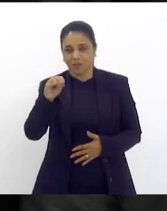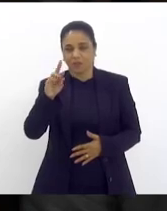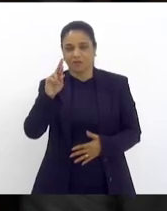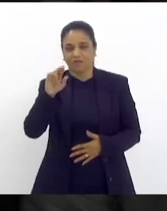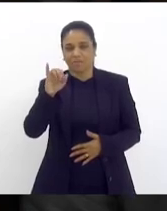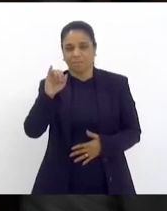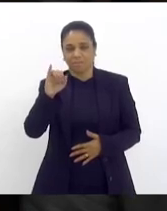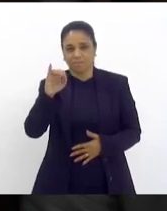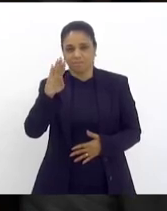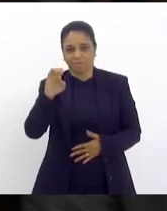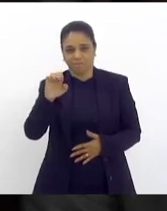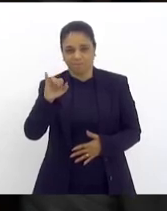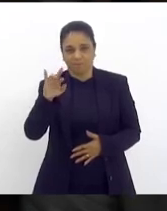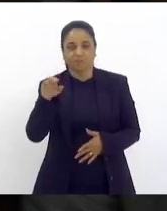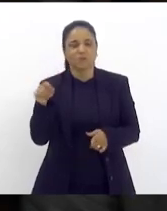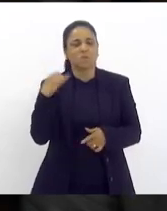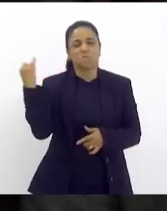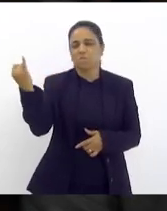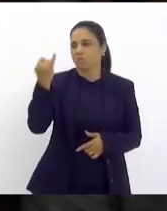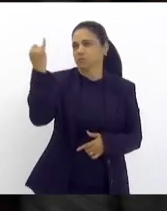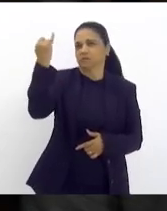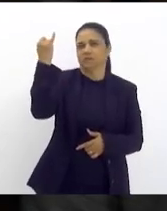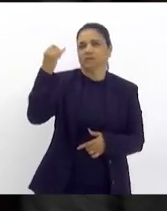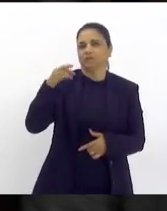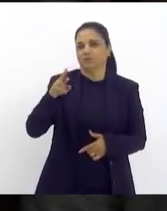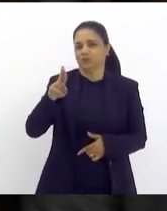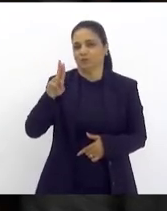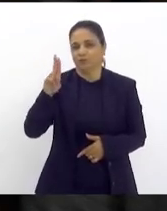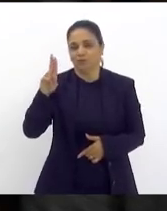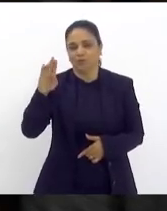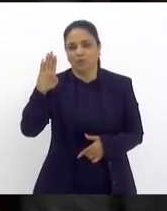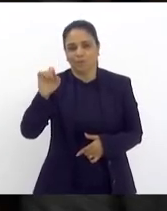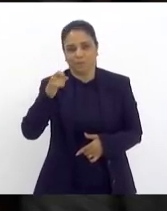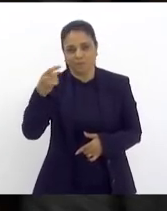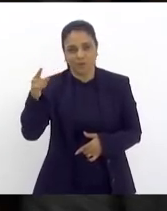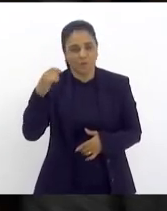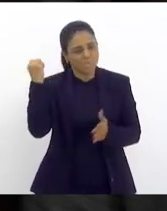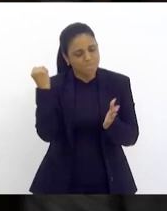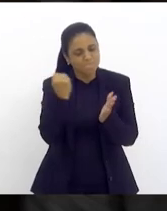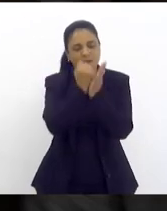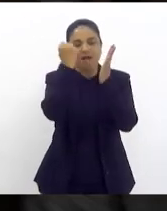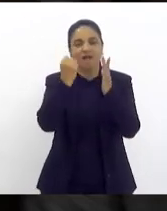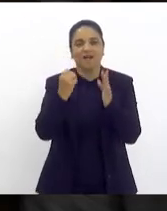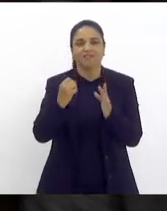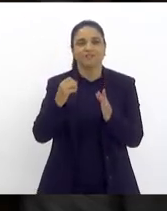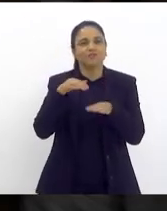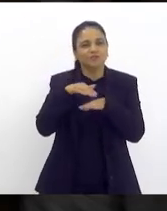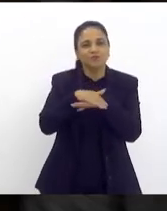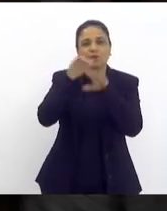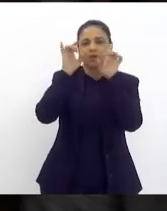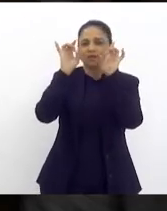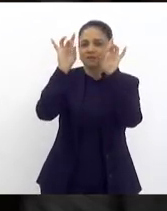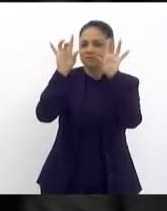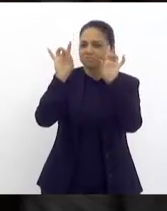importantíssimo aqui, Rubão. Olha que algo marcante. Numa noite tão especial como essa,